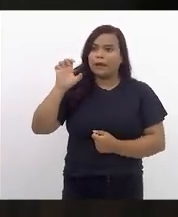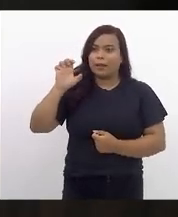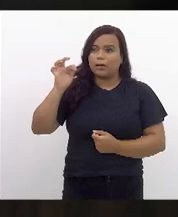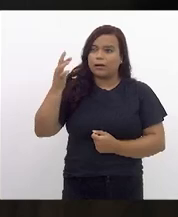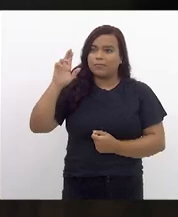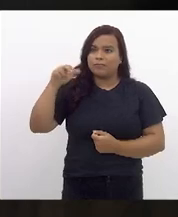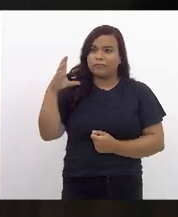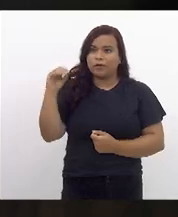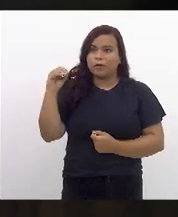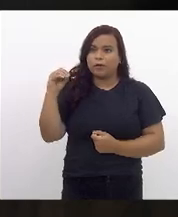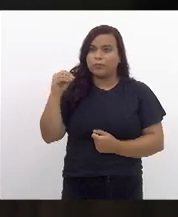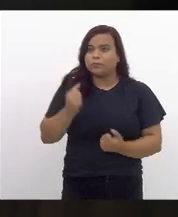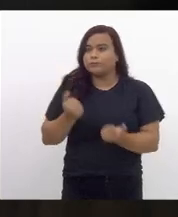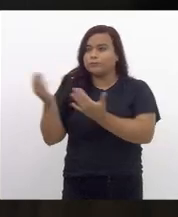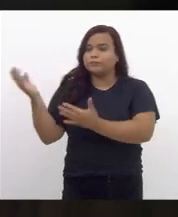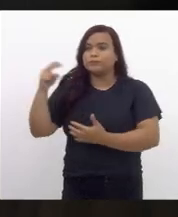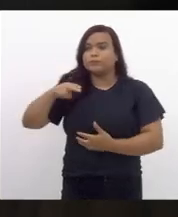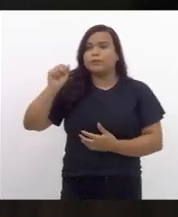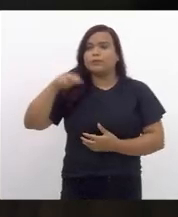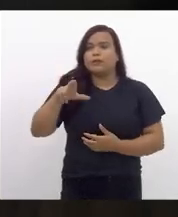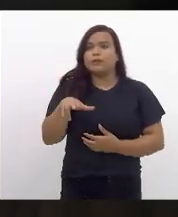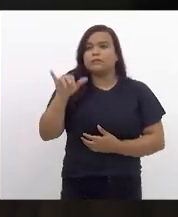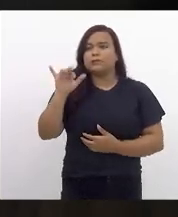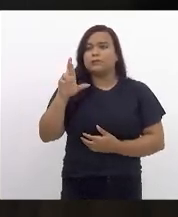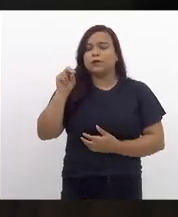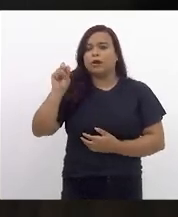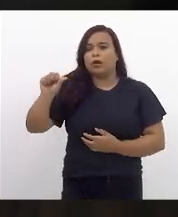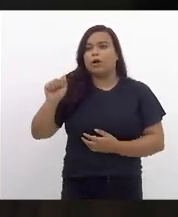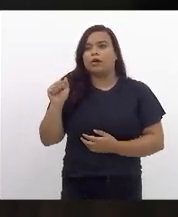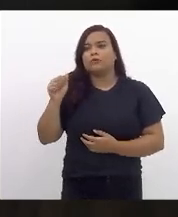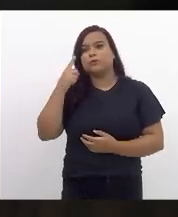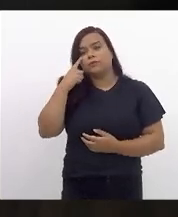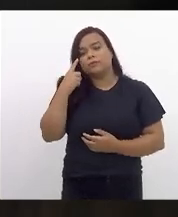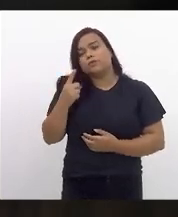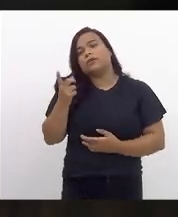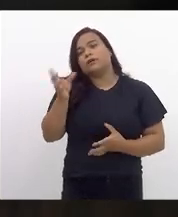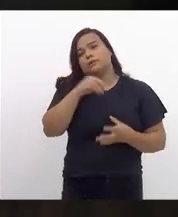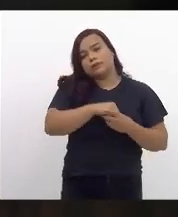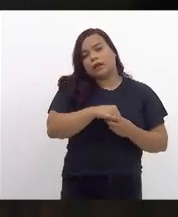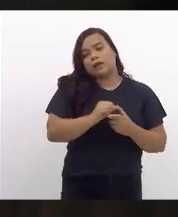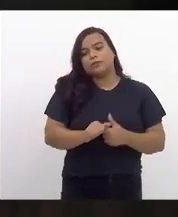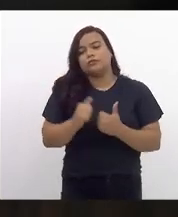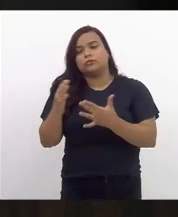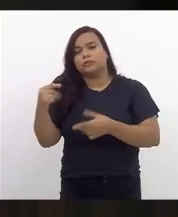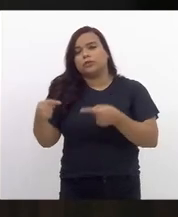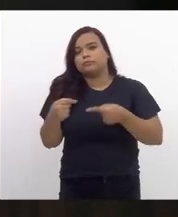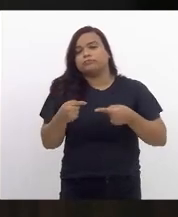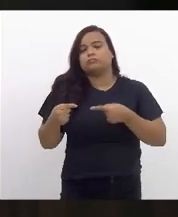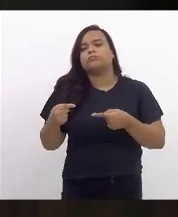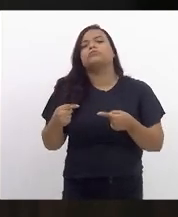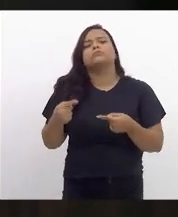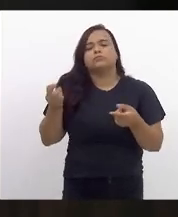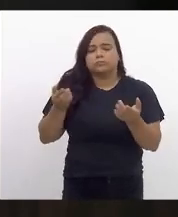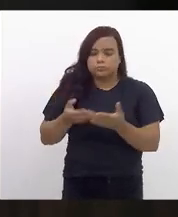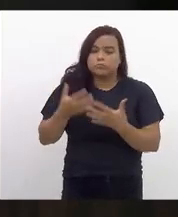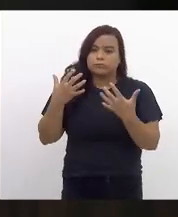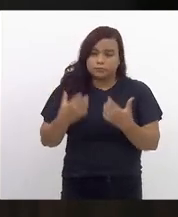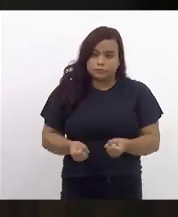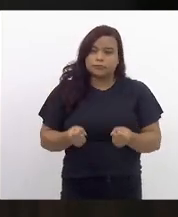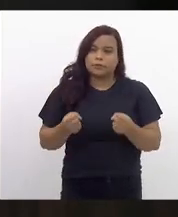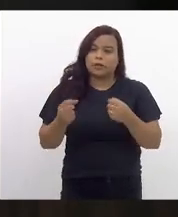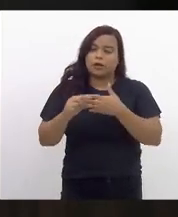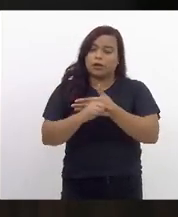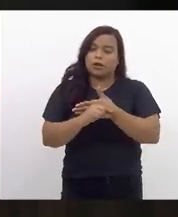Rosa. Parte da Comissão de Normas Internas e Proposições Externas, favorável, relator deputado Sérgio Fernandes. Em